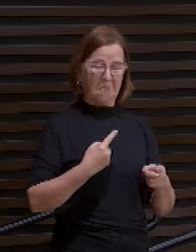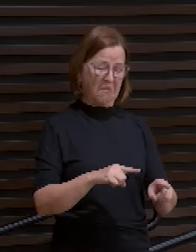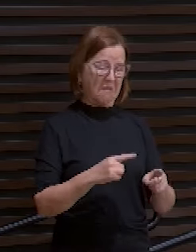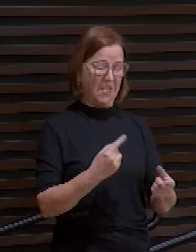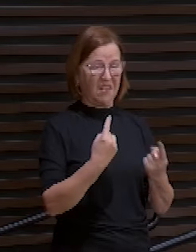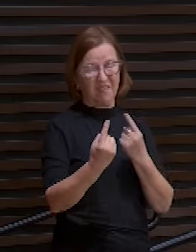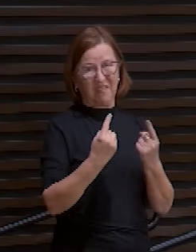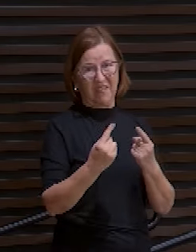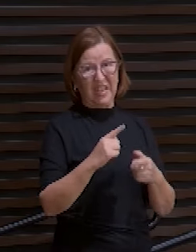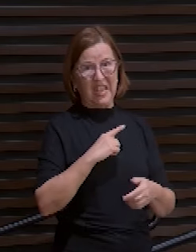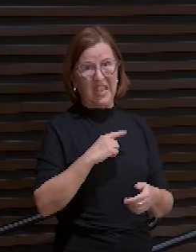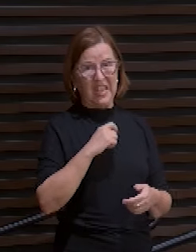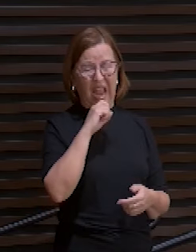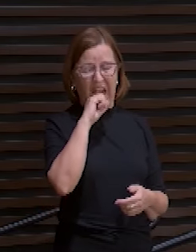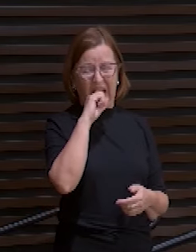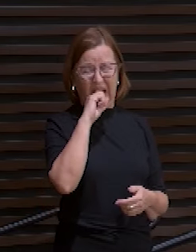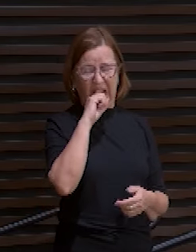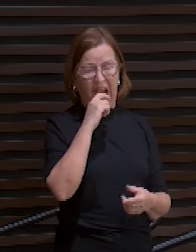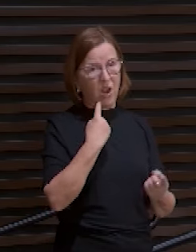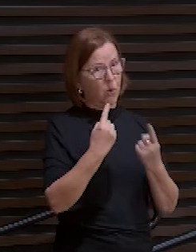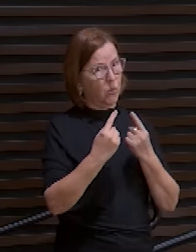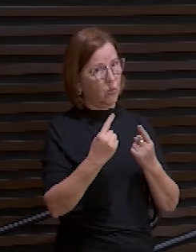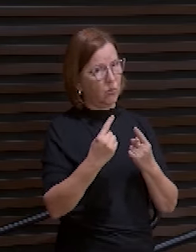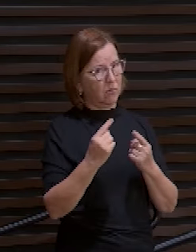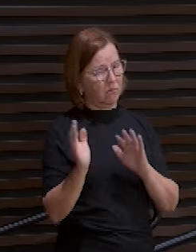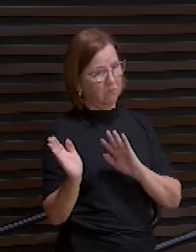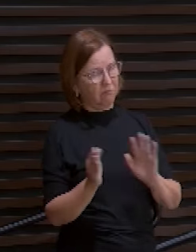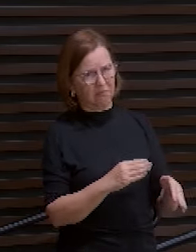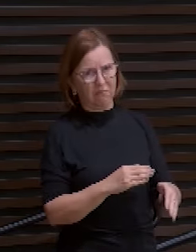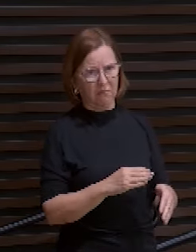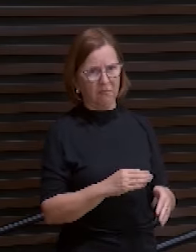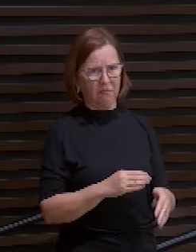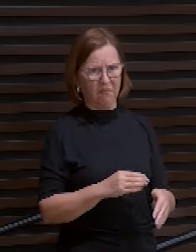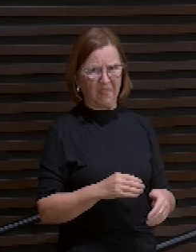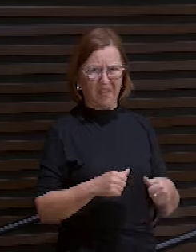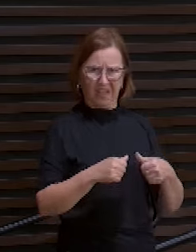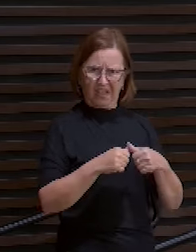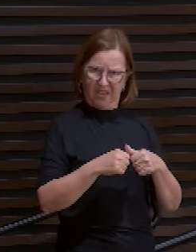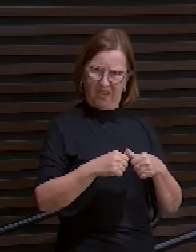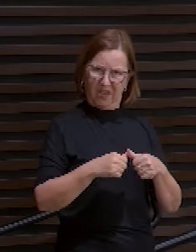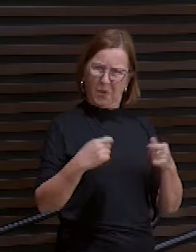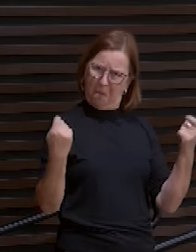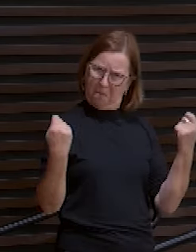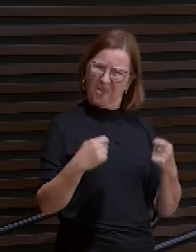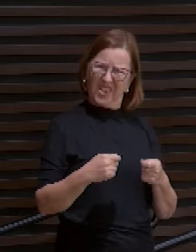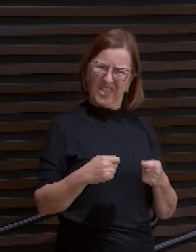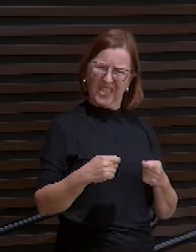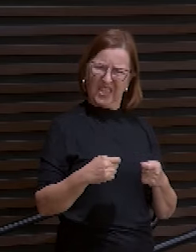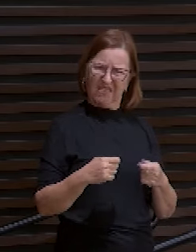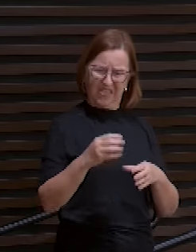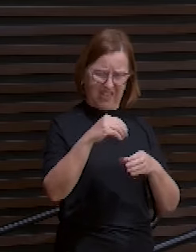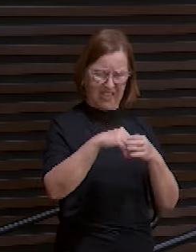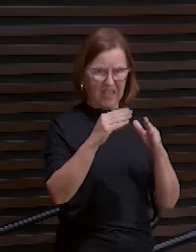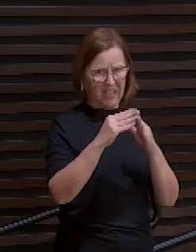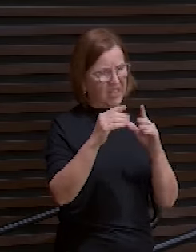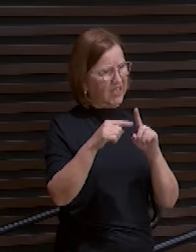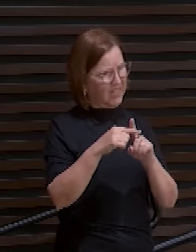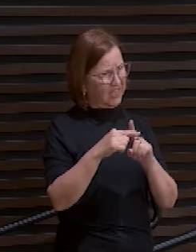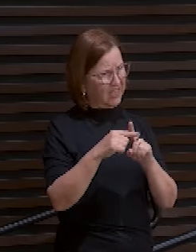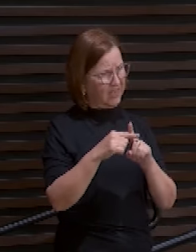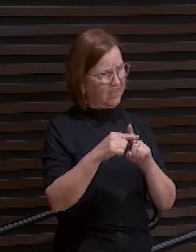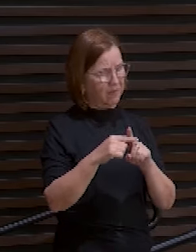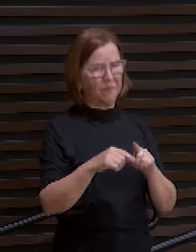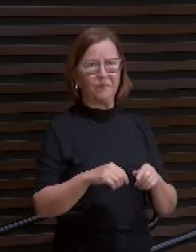uns dos outros mas é possível isso na igreja V